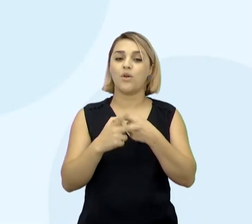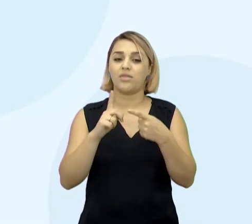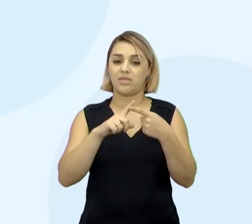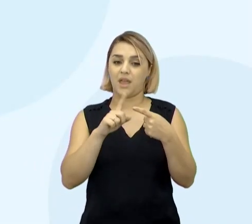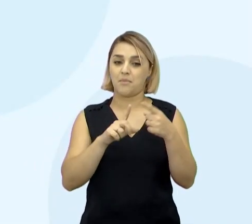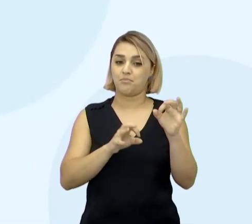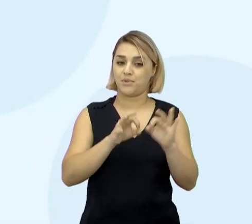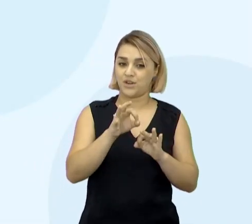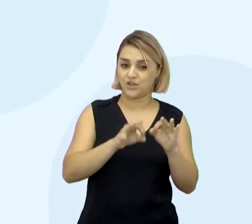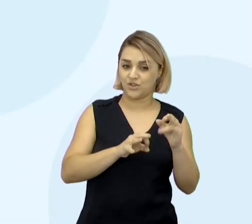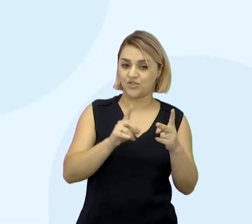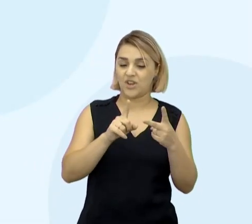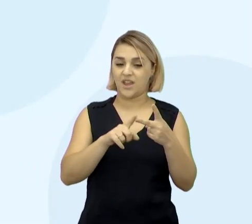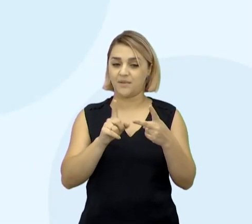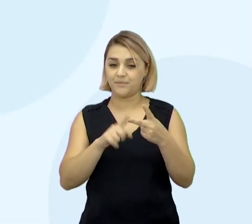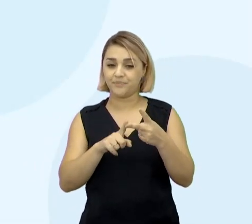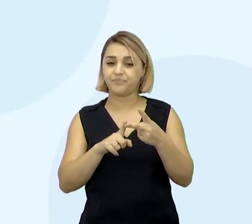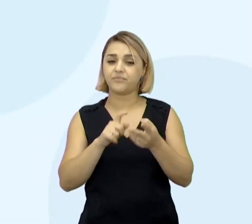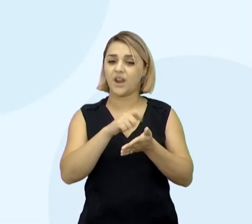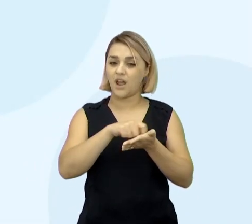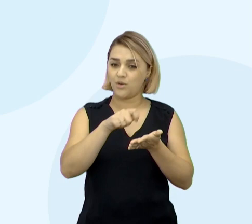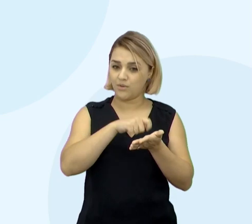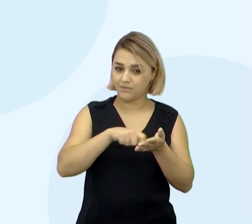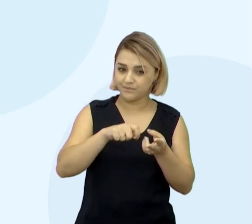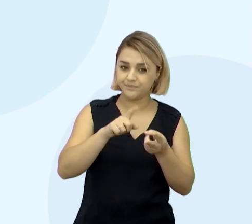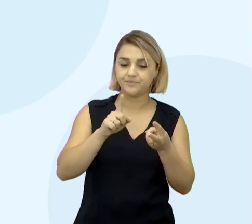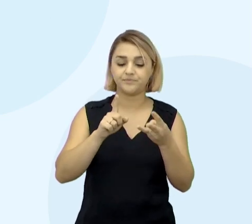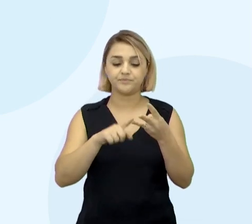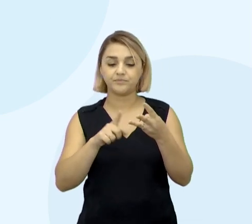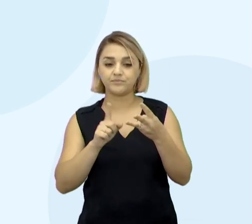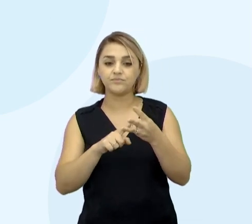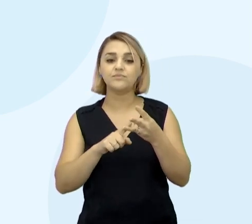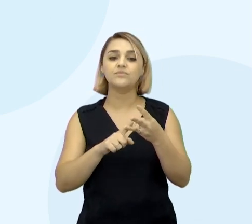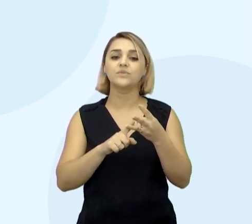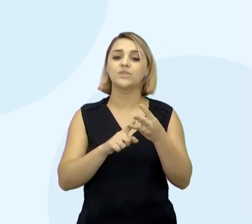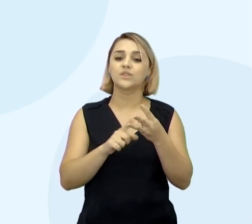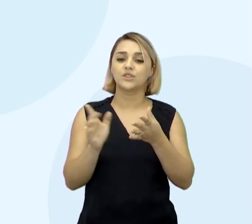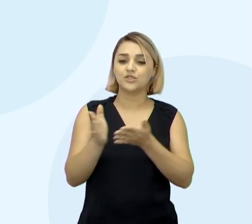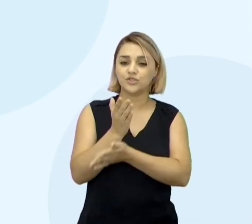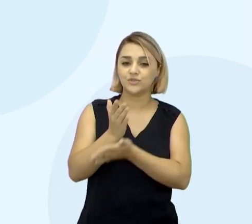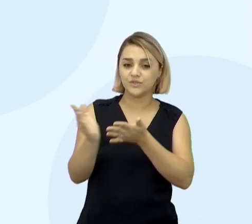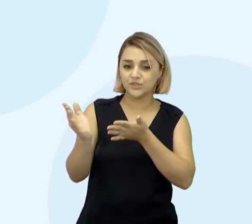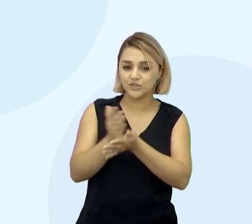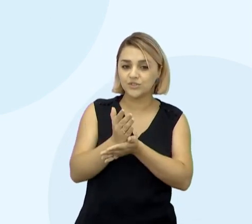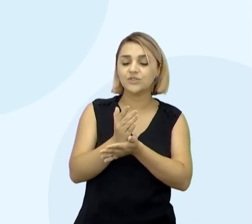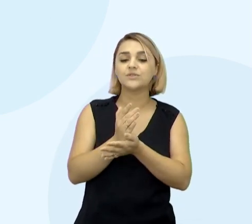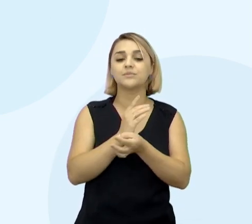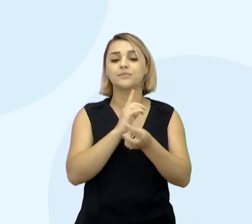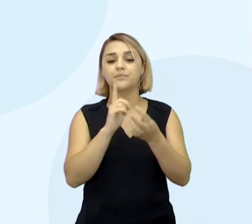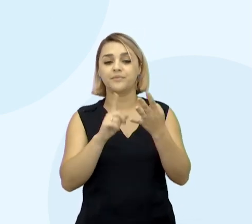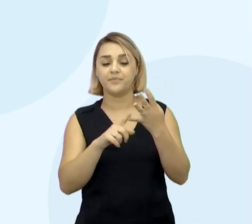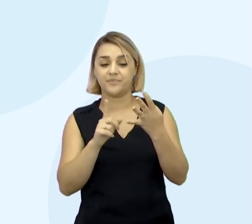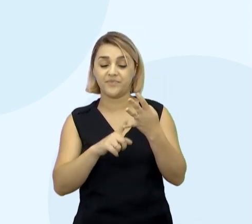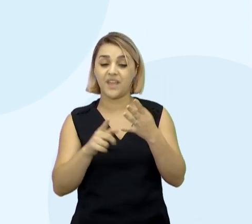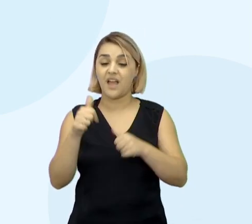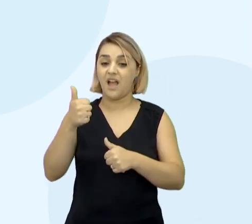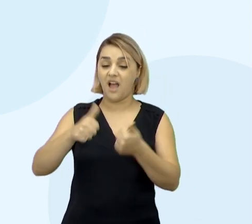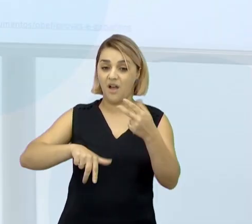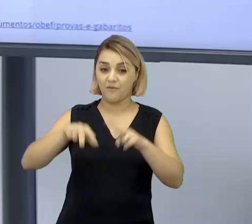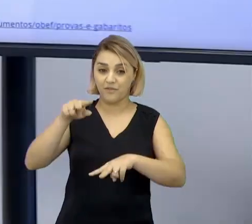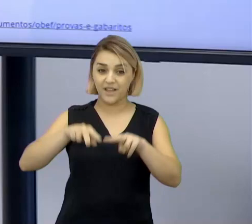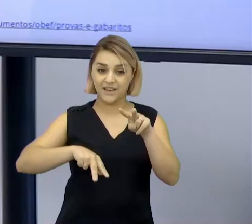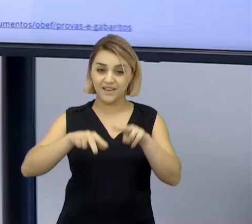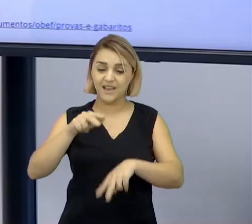e o avaliar. Então, se a gente planeja, a gente estipula tudo o que vai receber de receita, tudo